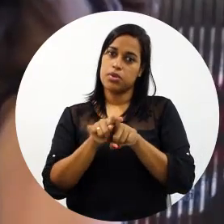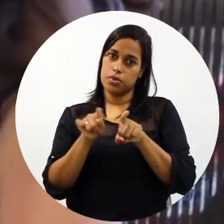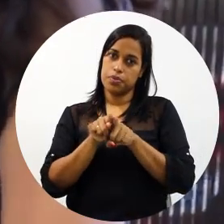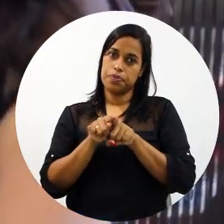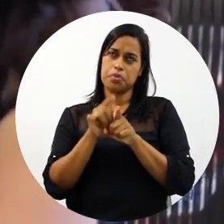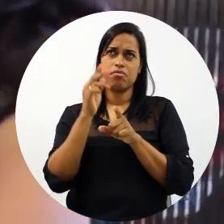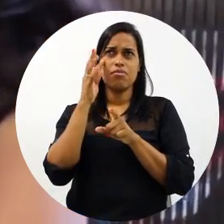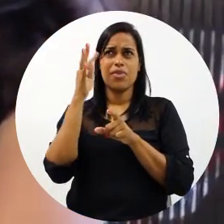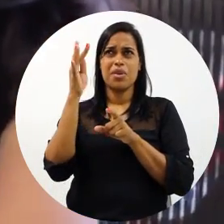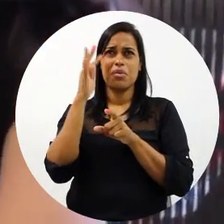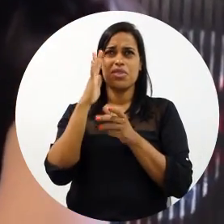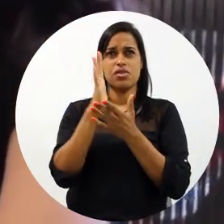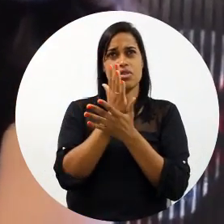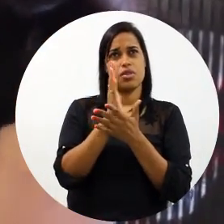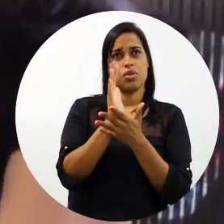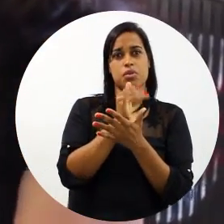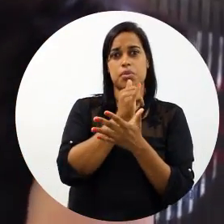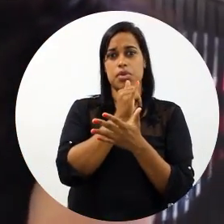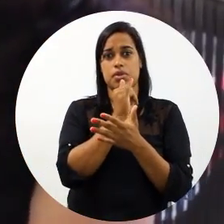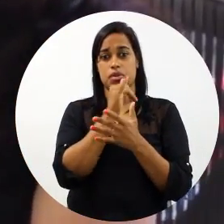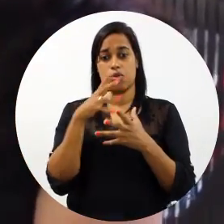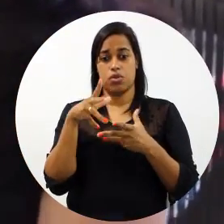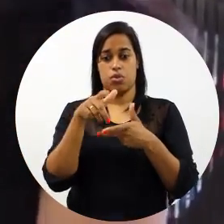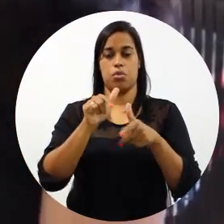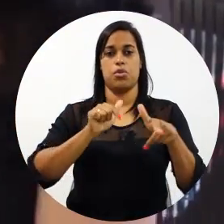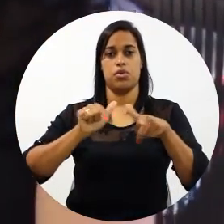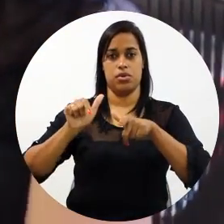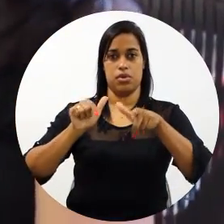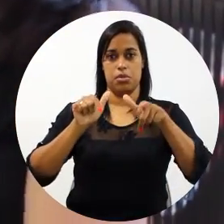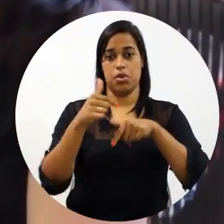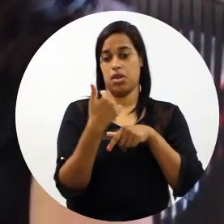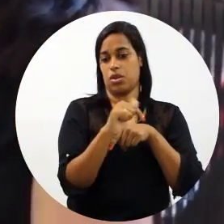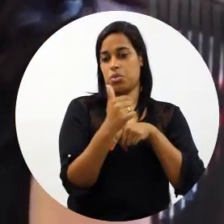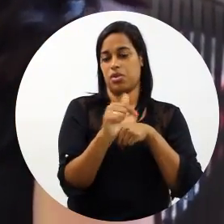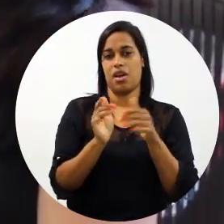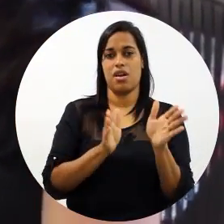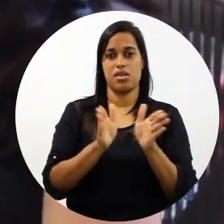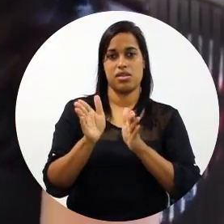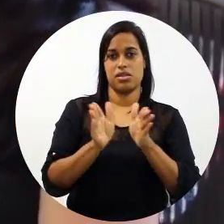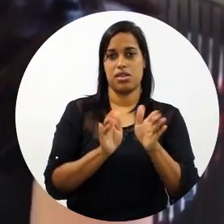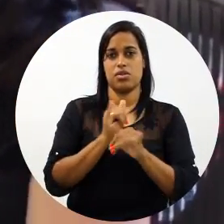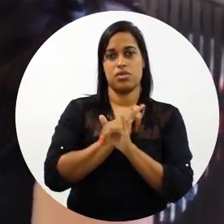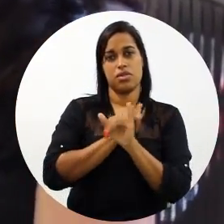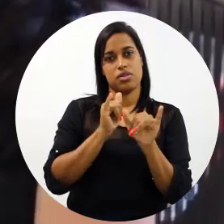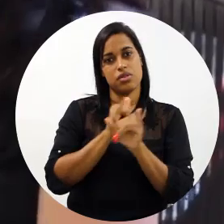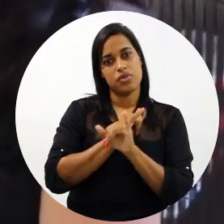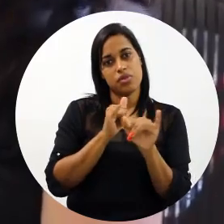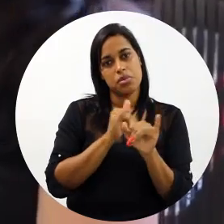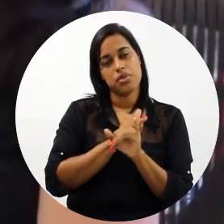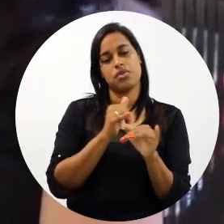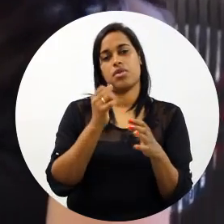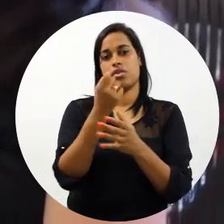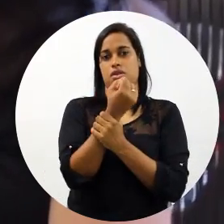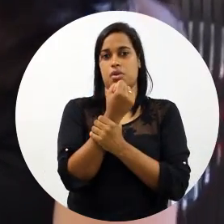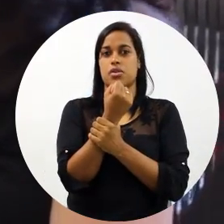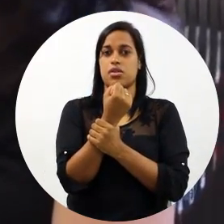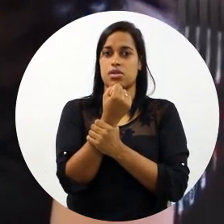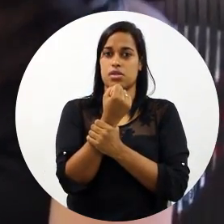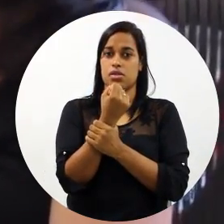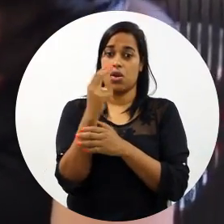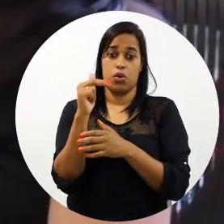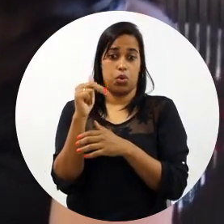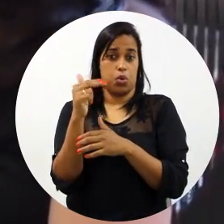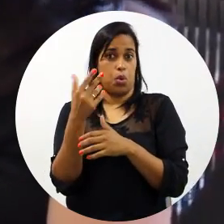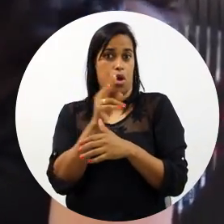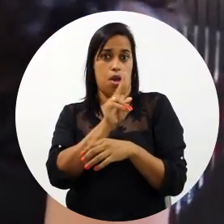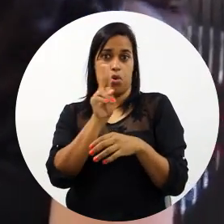uma situação de que a pessoa vem do mundo do trabalho onde ele não tem acesso às informações quanto à segurança. Ele nunca usou